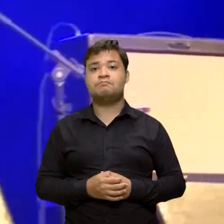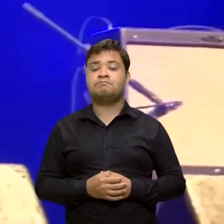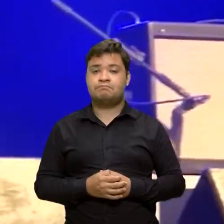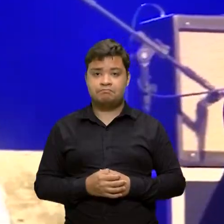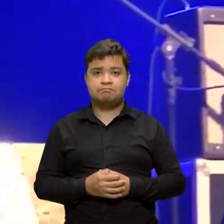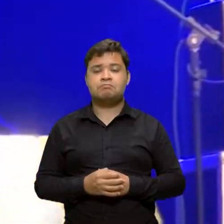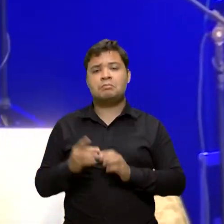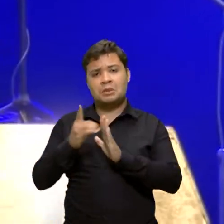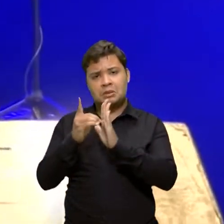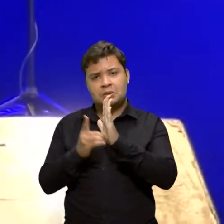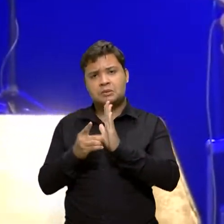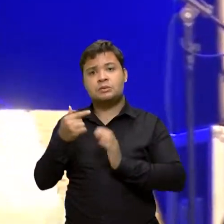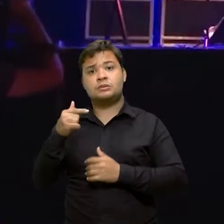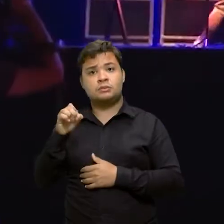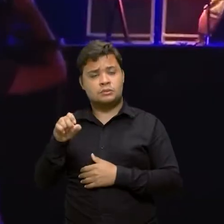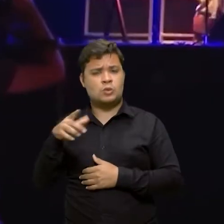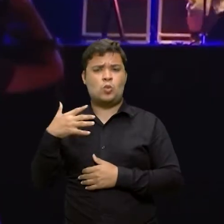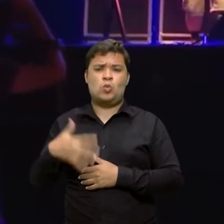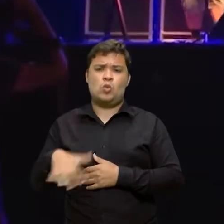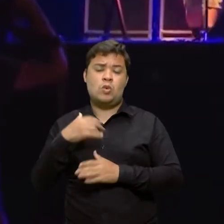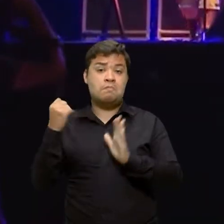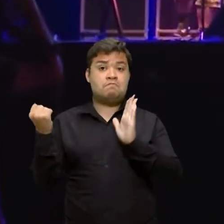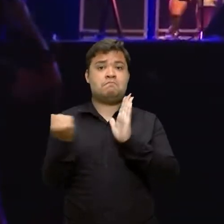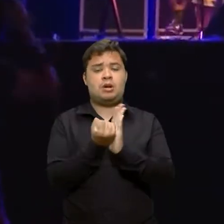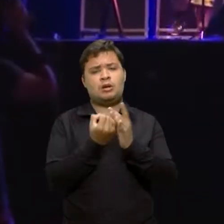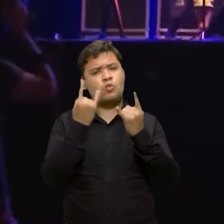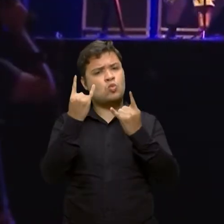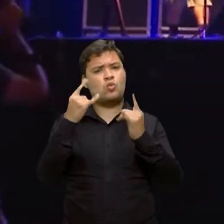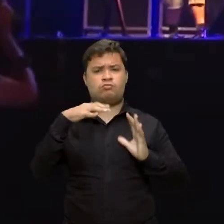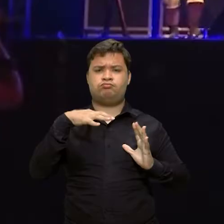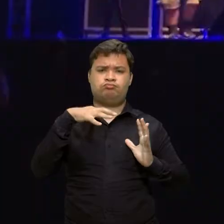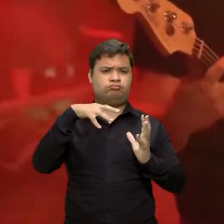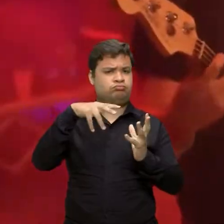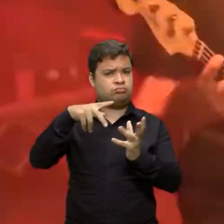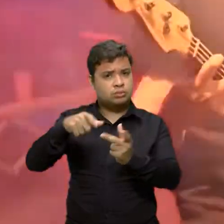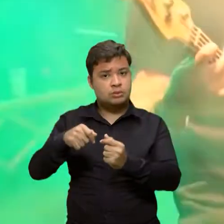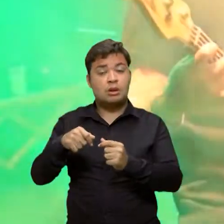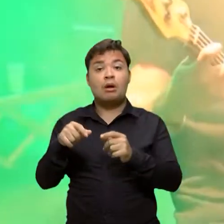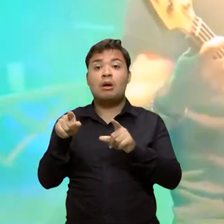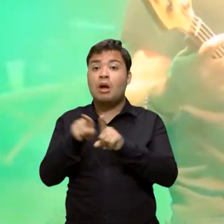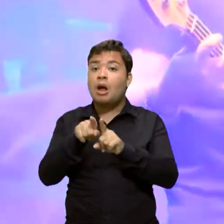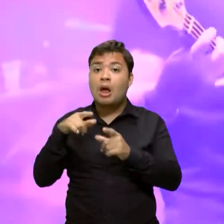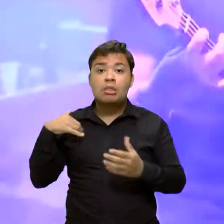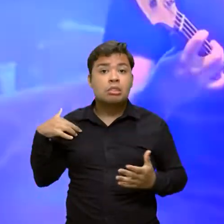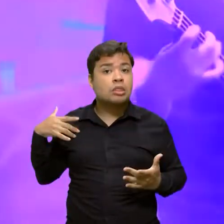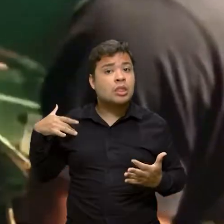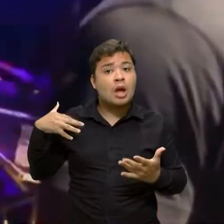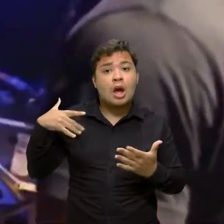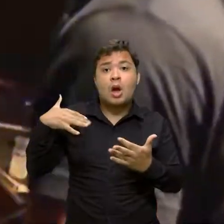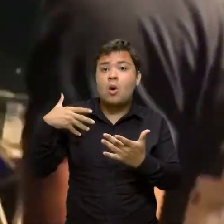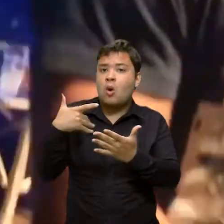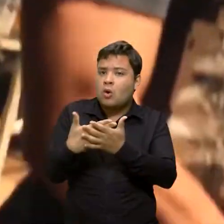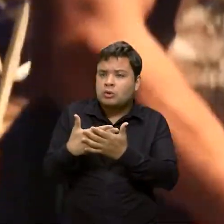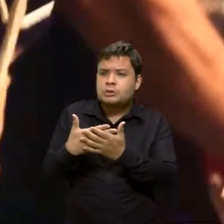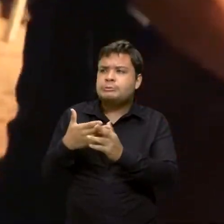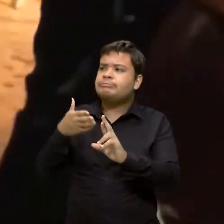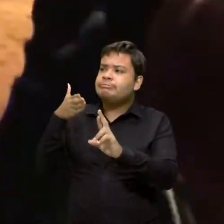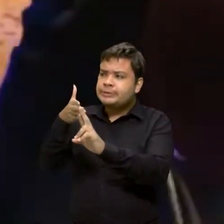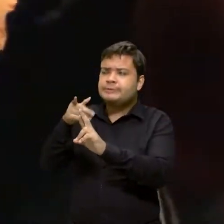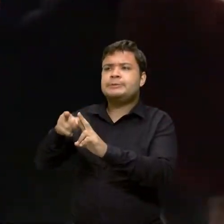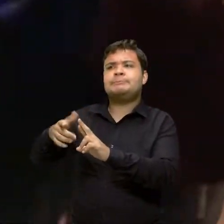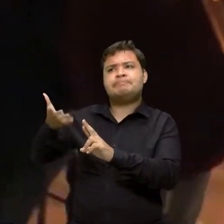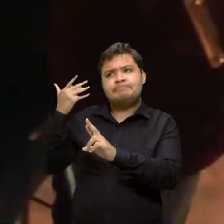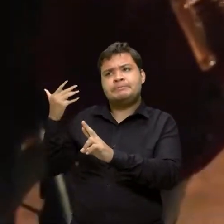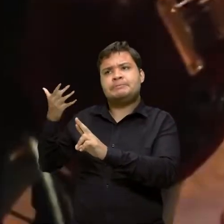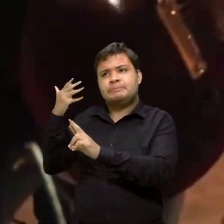Os anos 70 foram um marco para a história do rock mundial e ainda são fonte inesgotável de referências